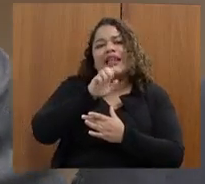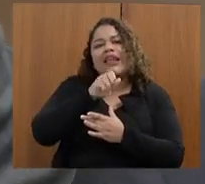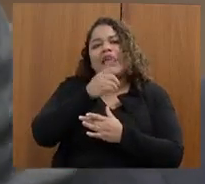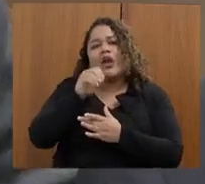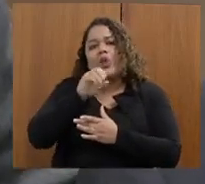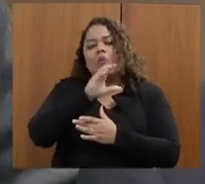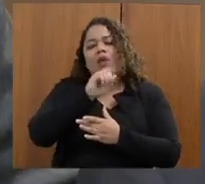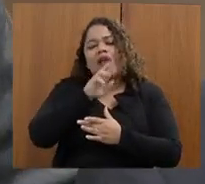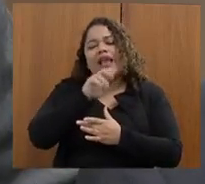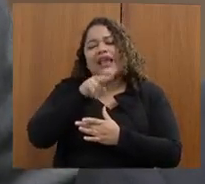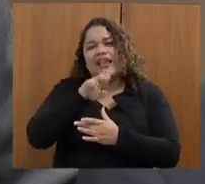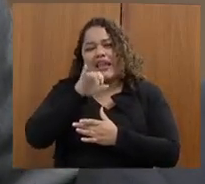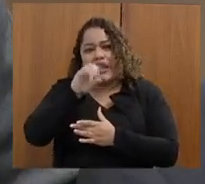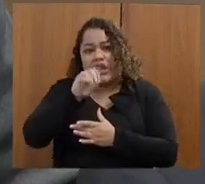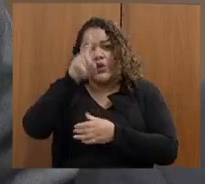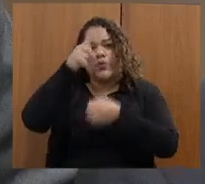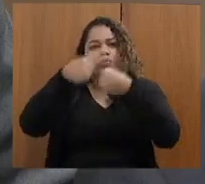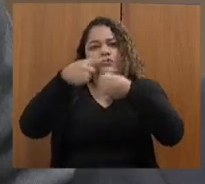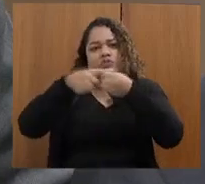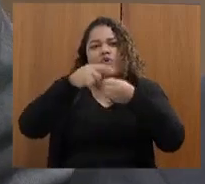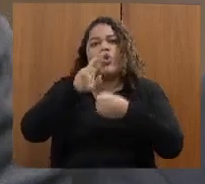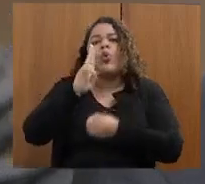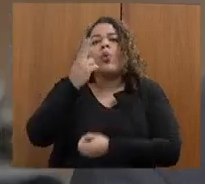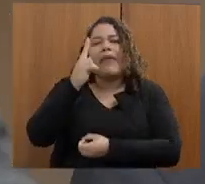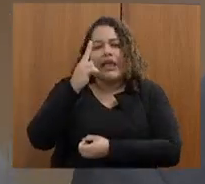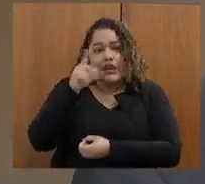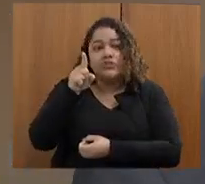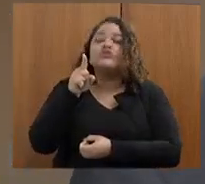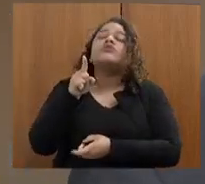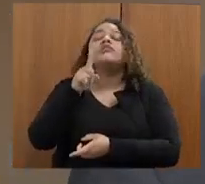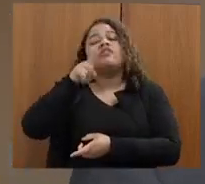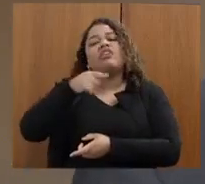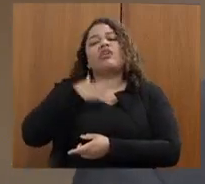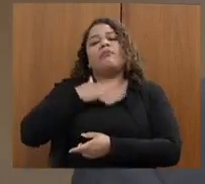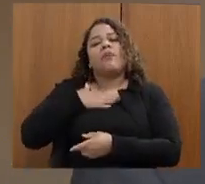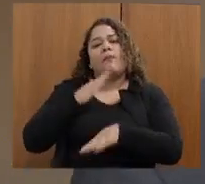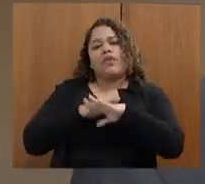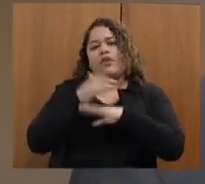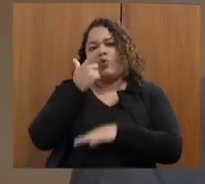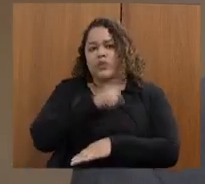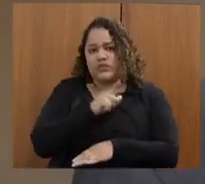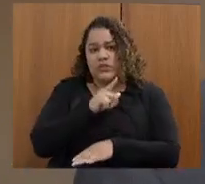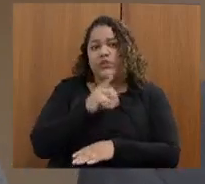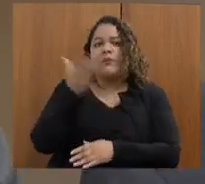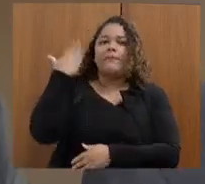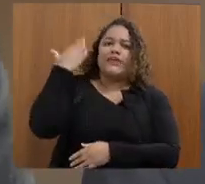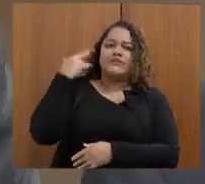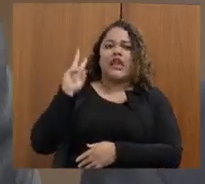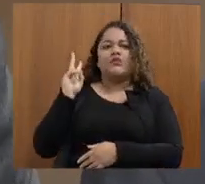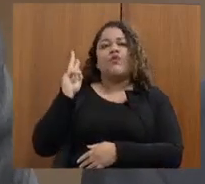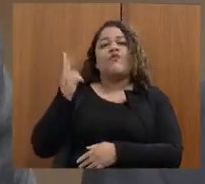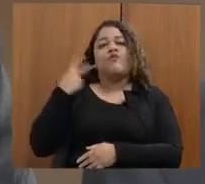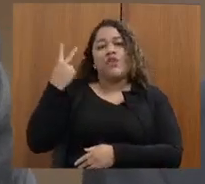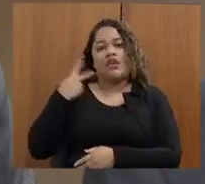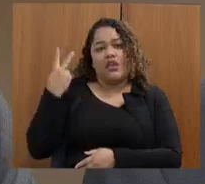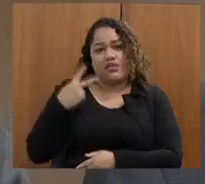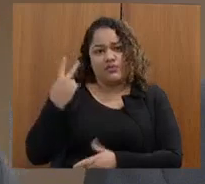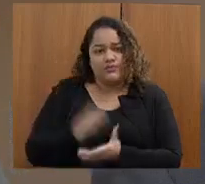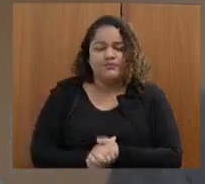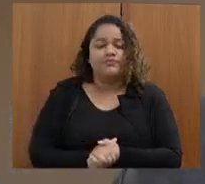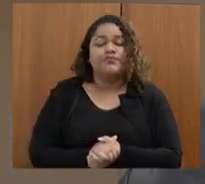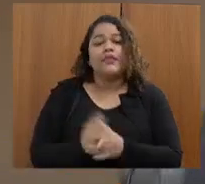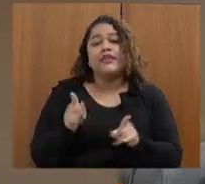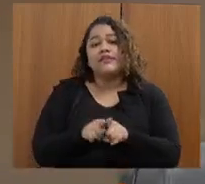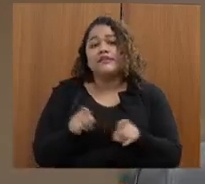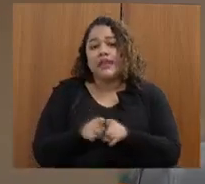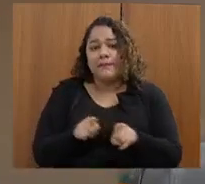enquanto Vereador terceira pergunta eu apresentei nesta casa três projetos de lei para poder reforçar a